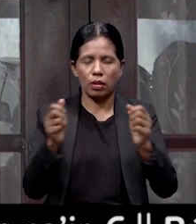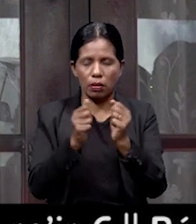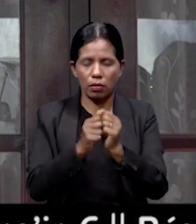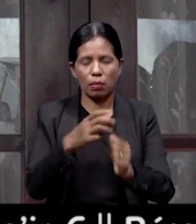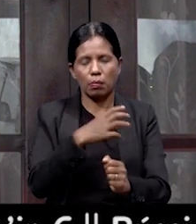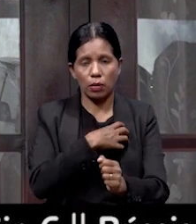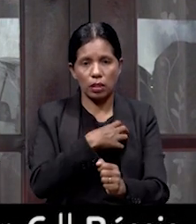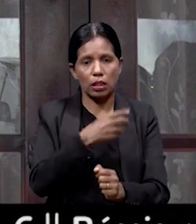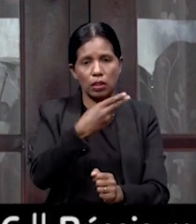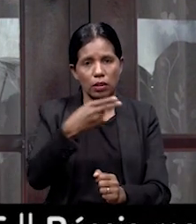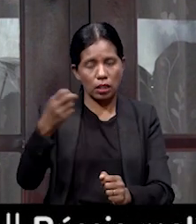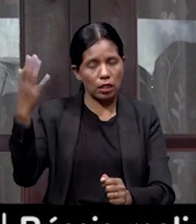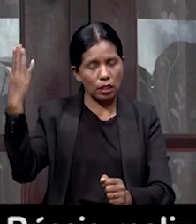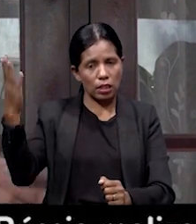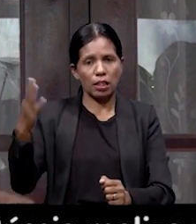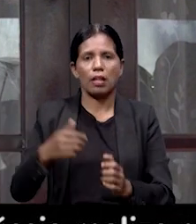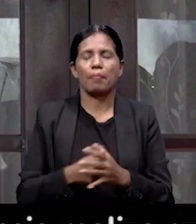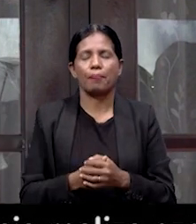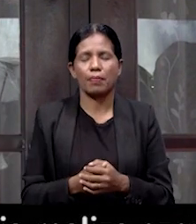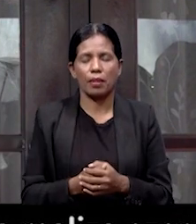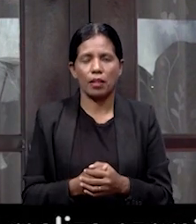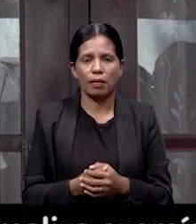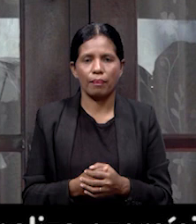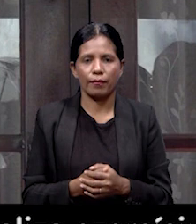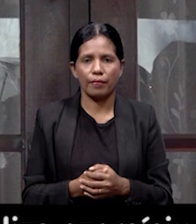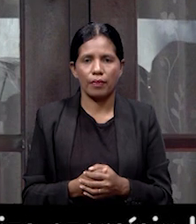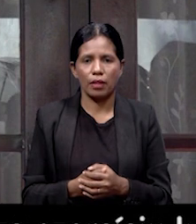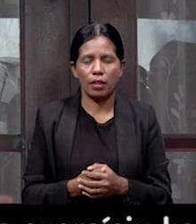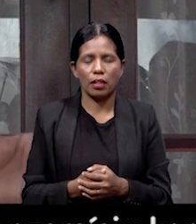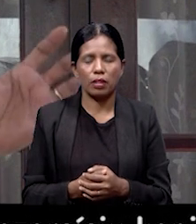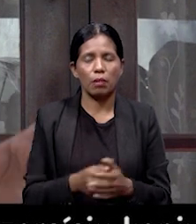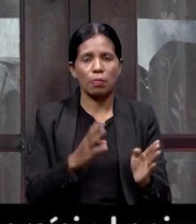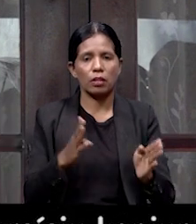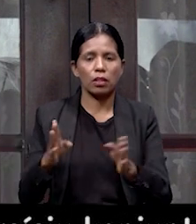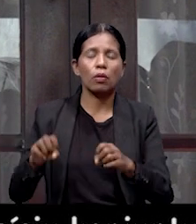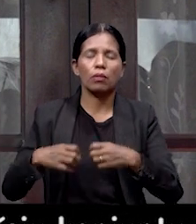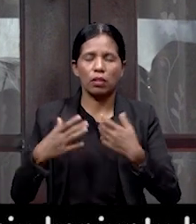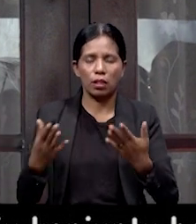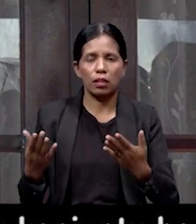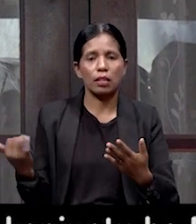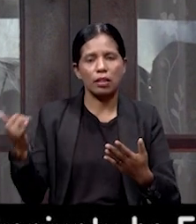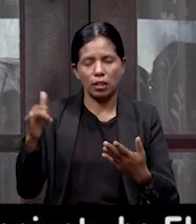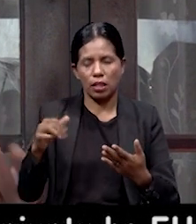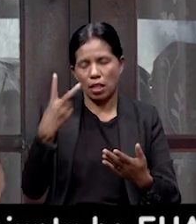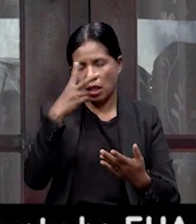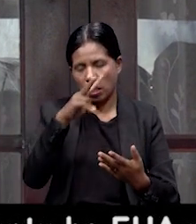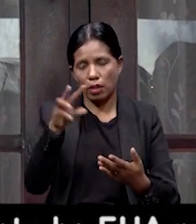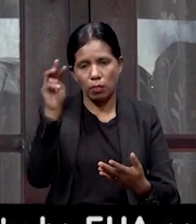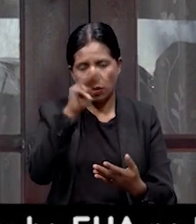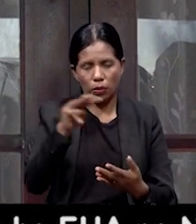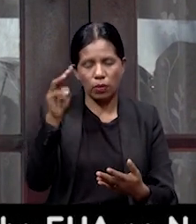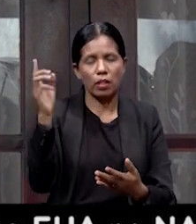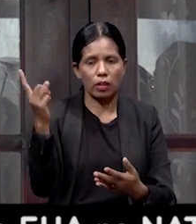Indonesia ya Bali ba kazu ida nene ne prosesu lusa sira monitor na fatin foi informações para